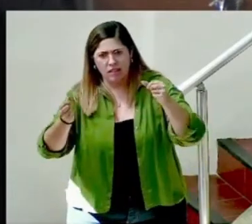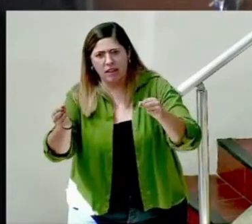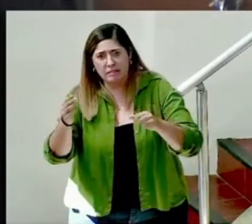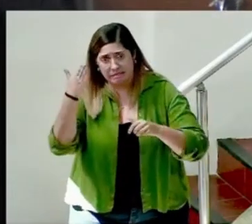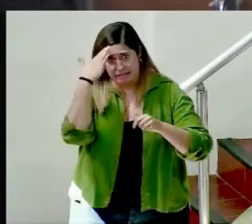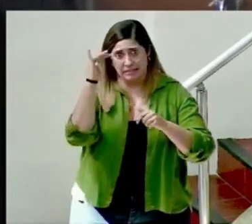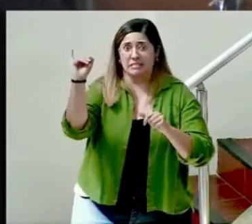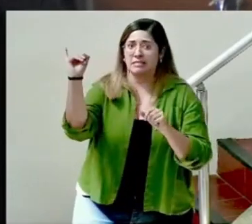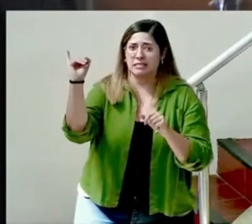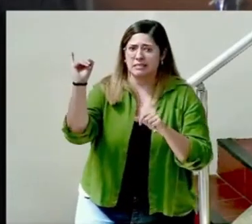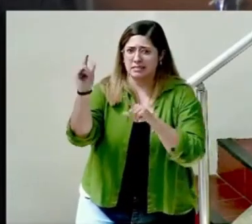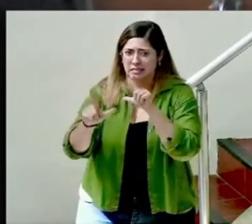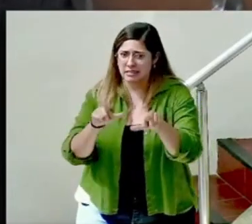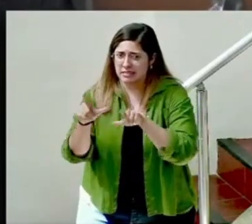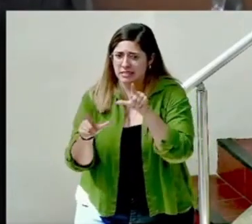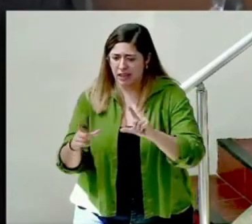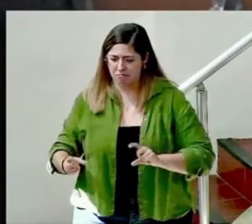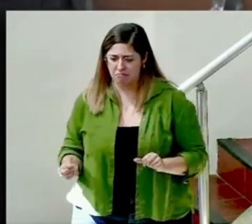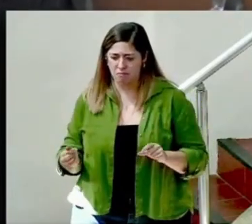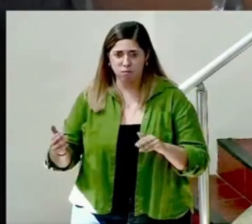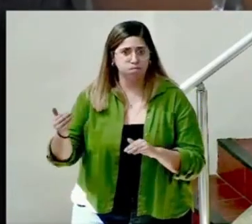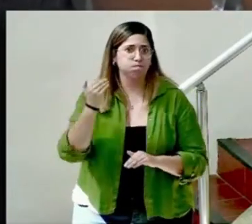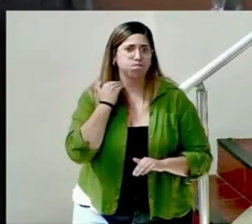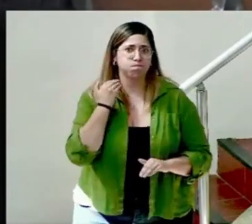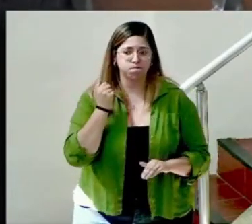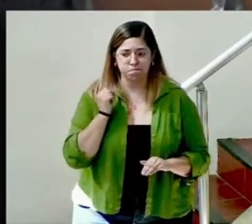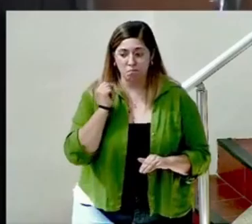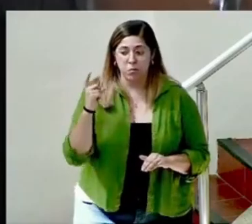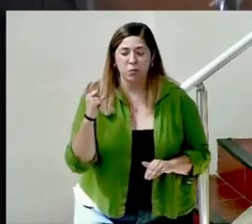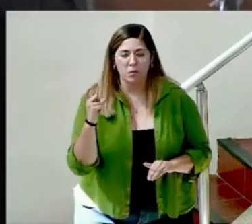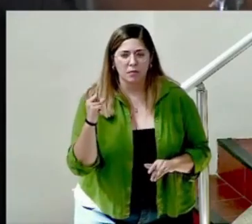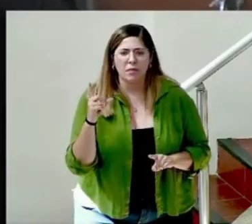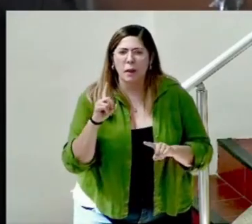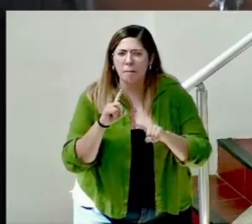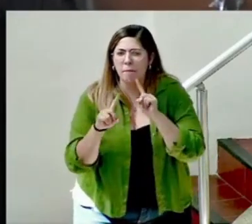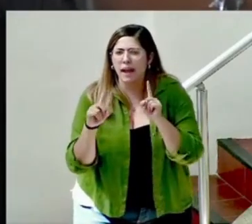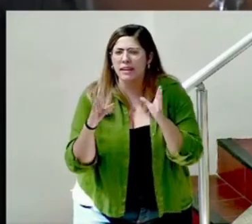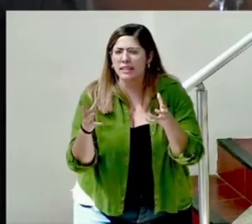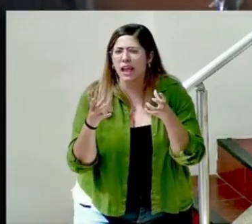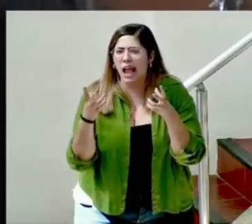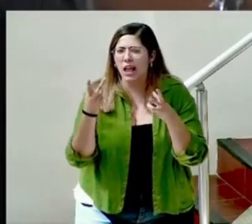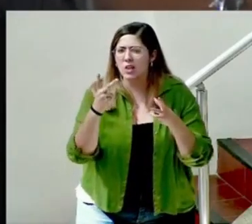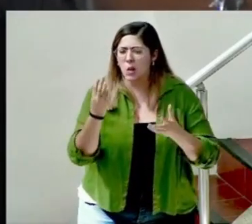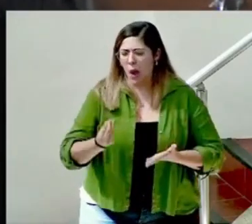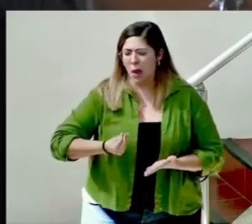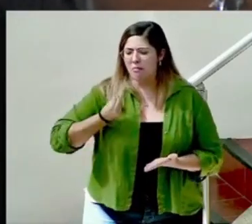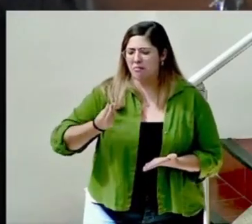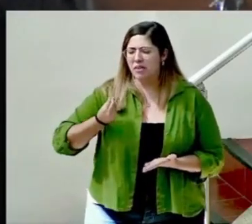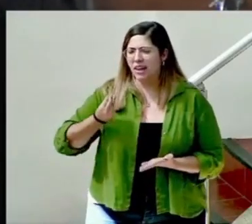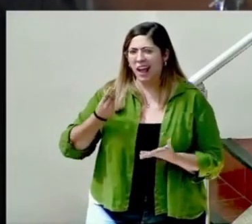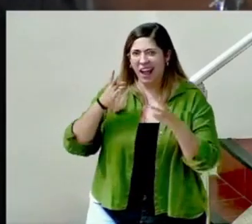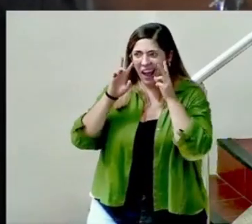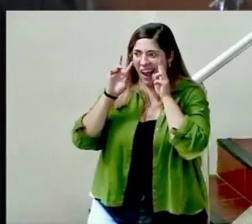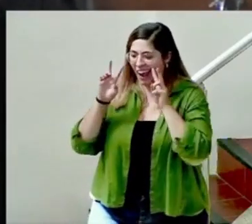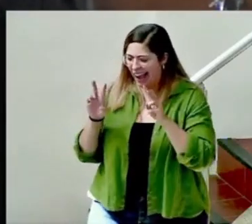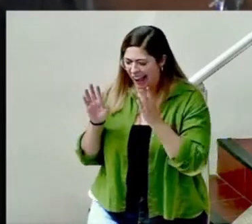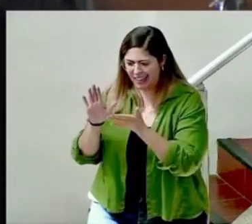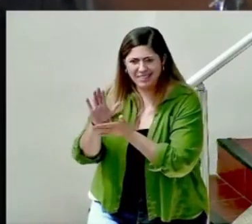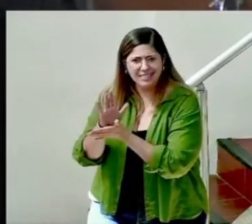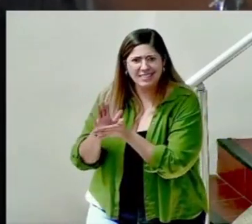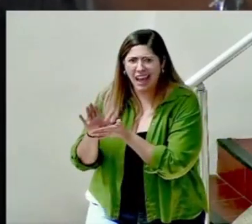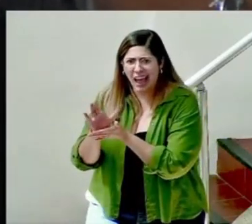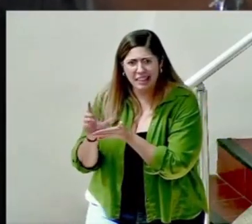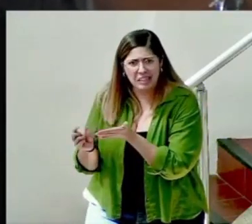inteligência. Você quer pôr os seus olhos naquilo que não é nada?